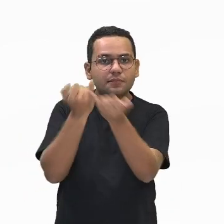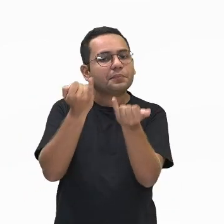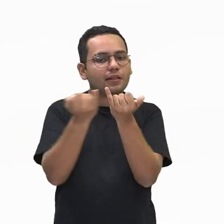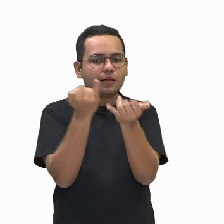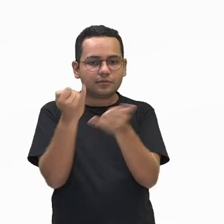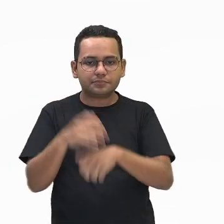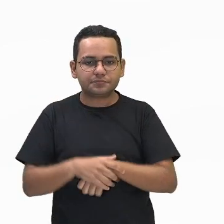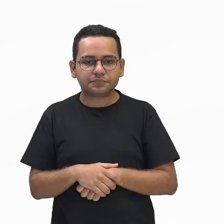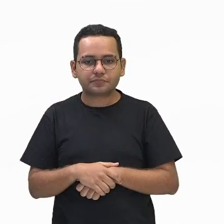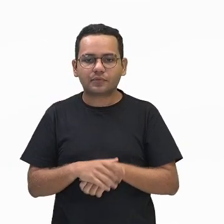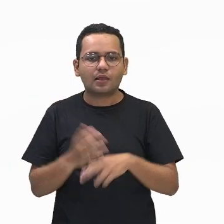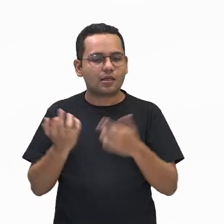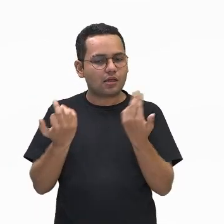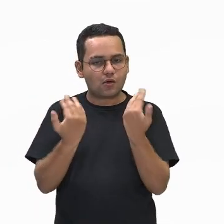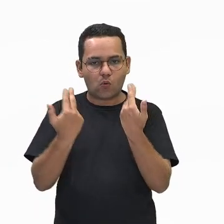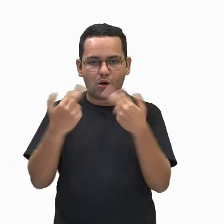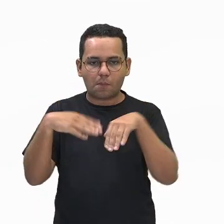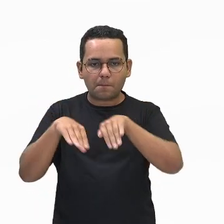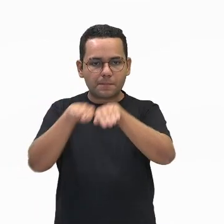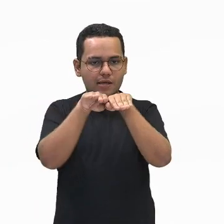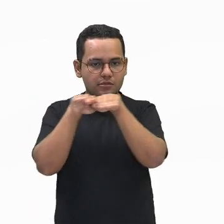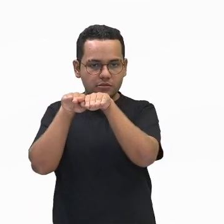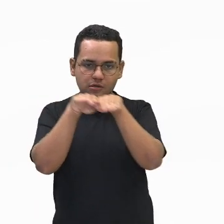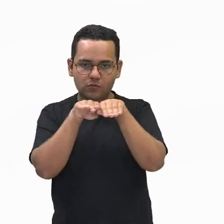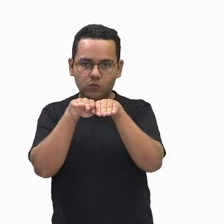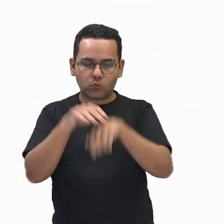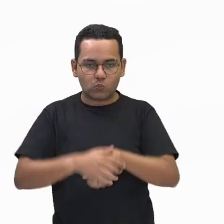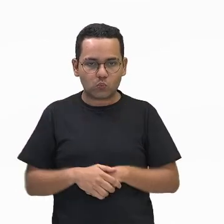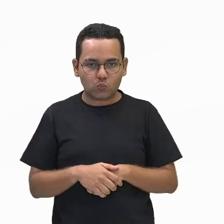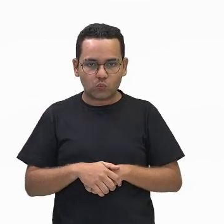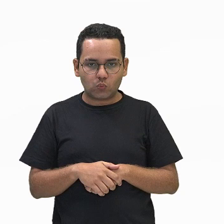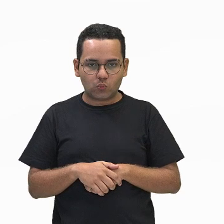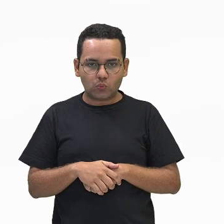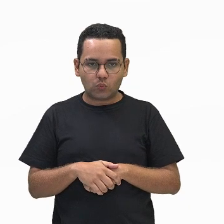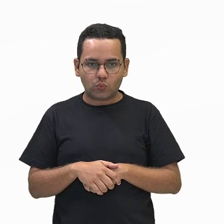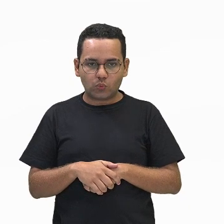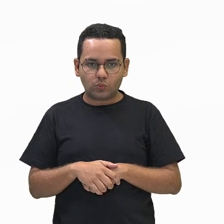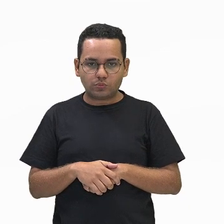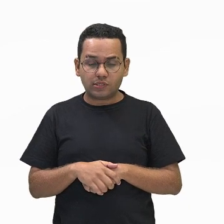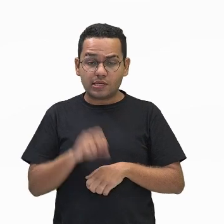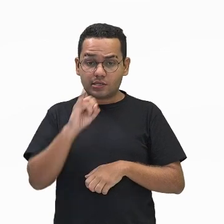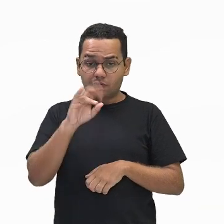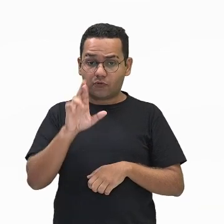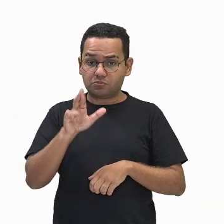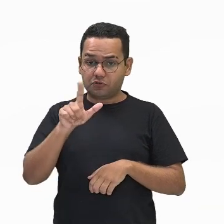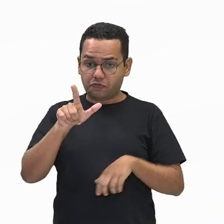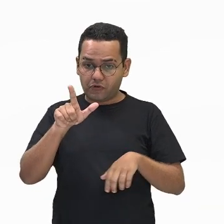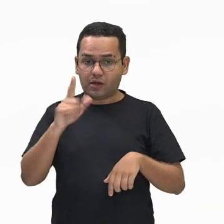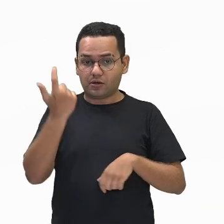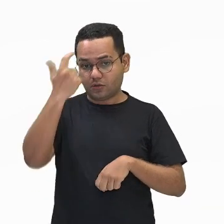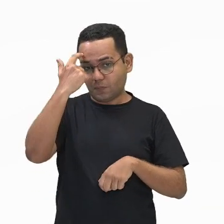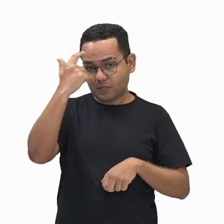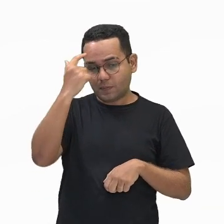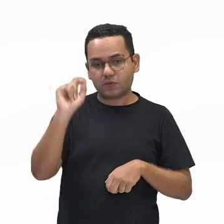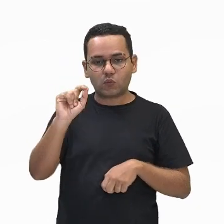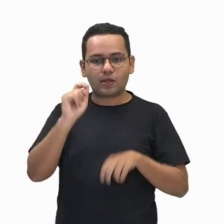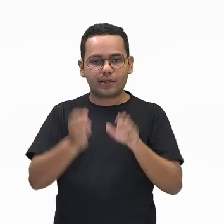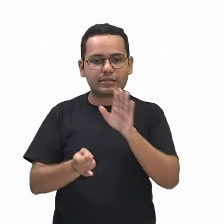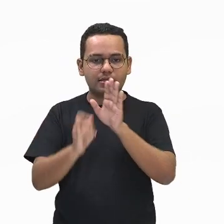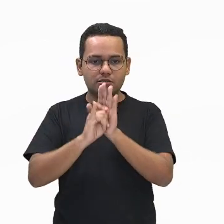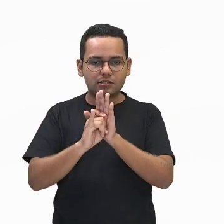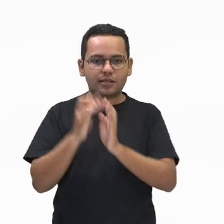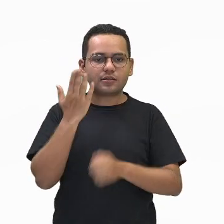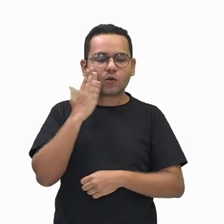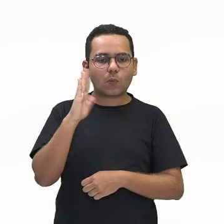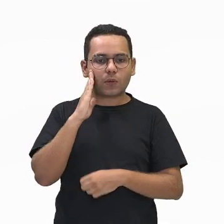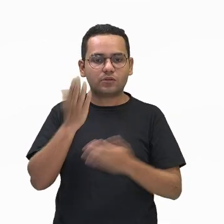coisa, igualdade, perfeitamente igual. Contrariando esse pensamento, a identidade passa a ser compreendida nos